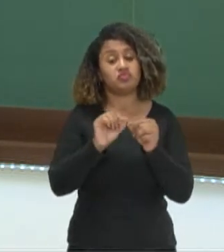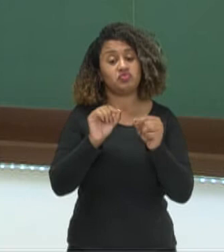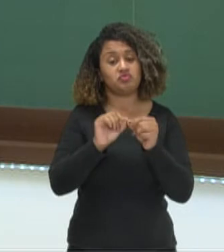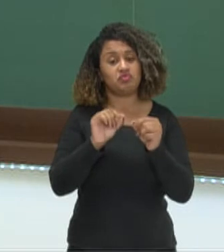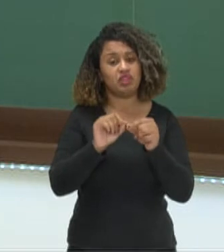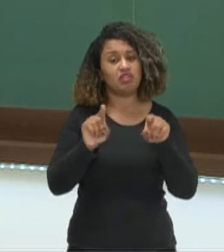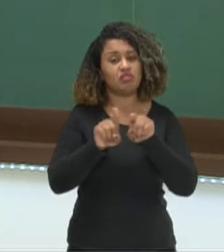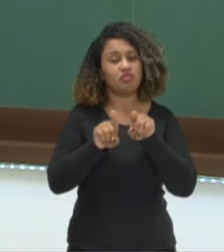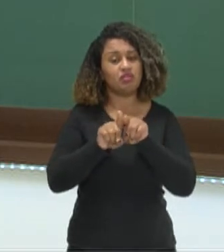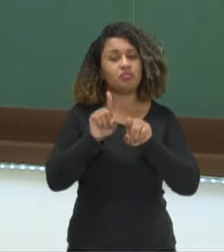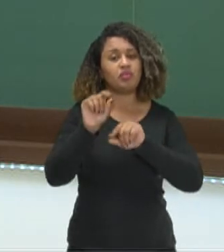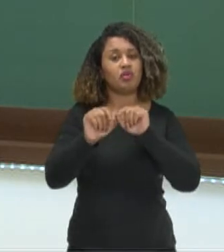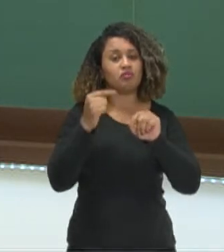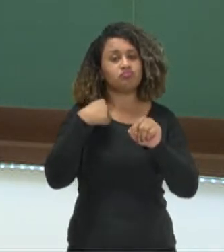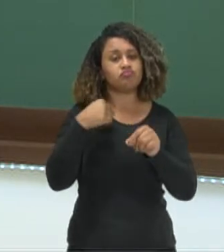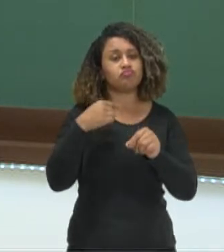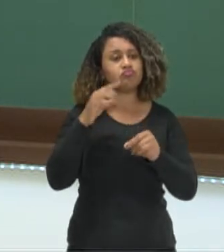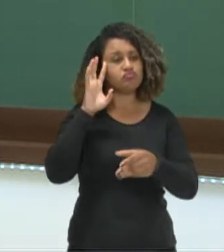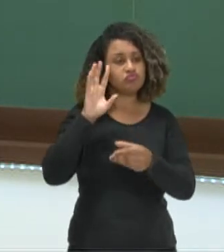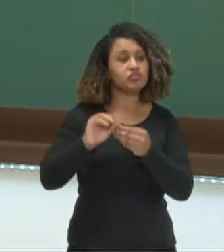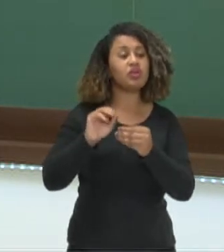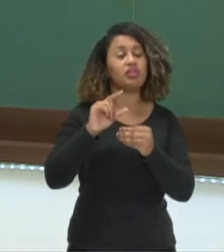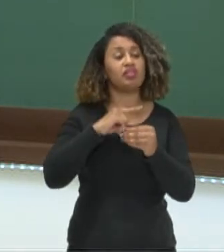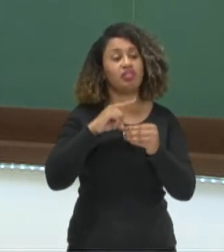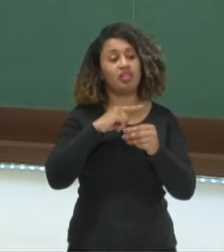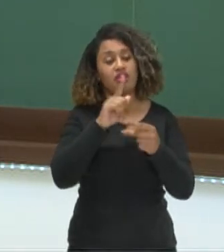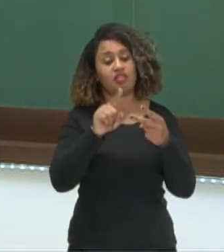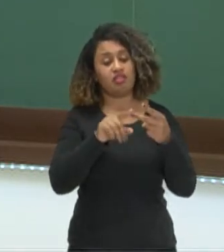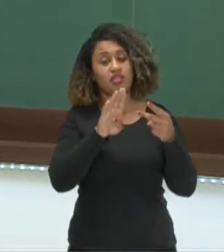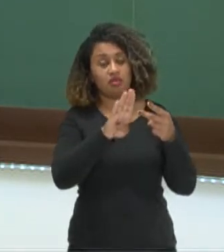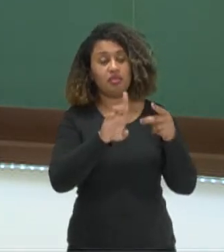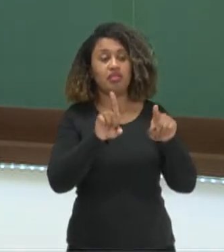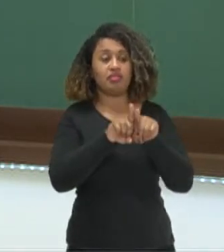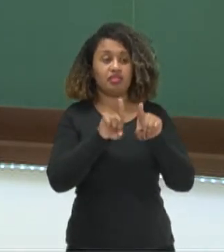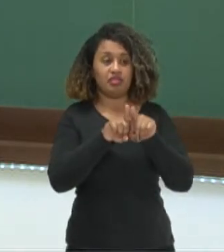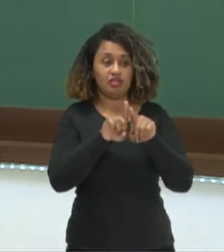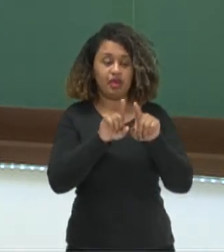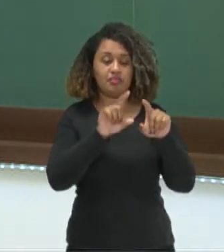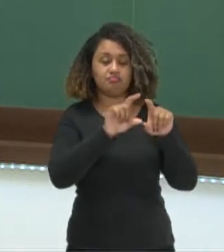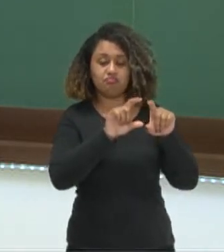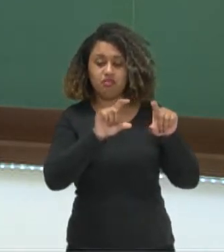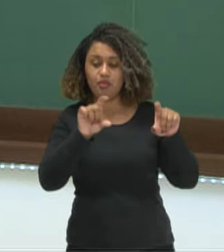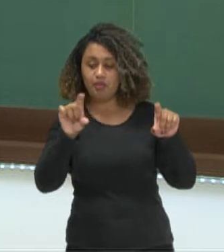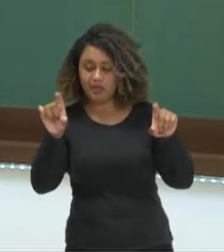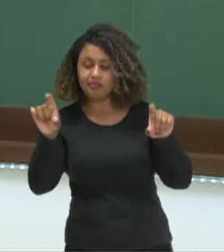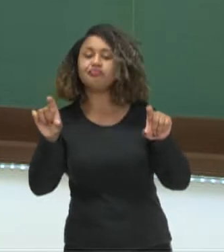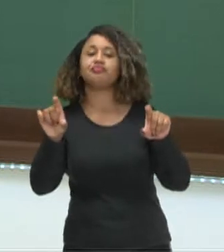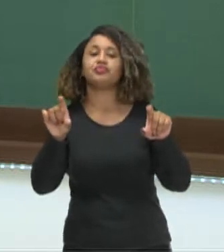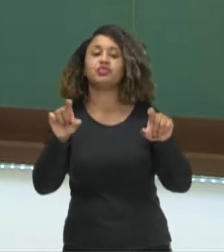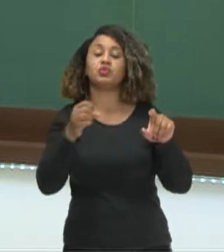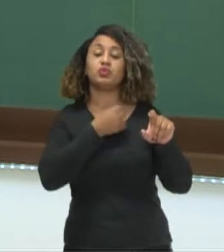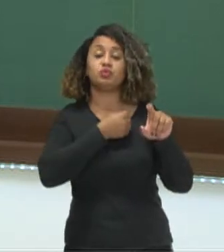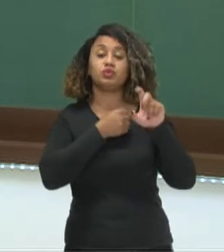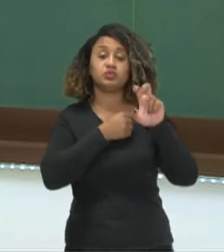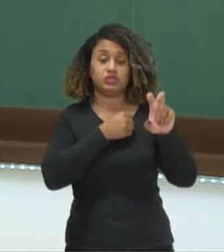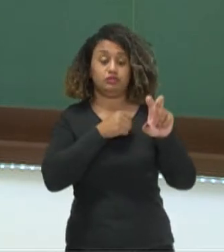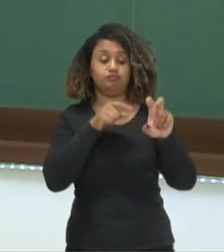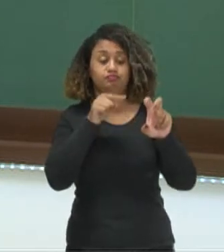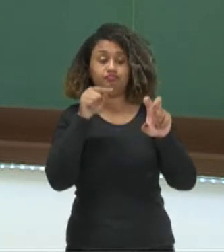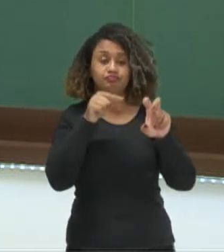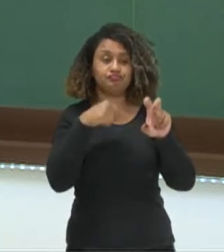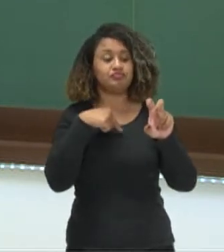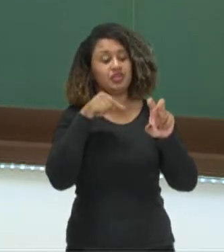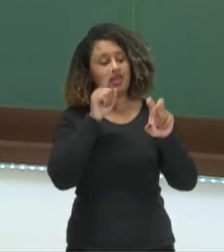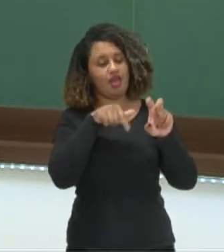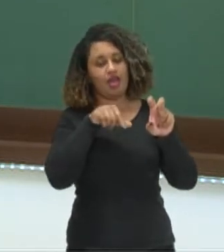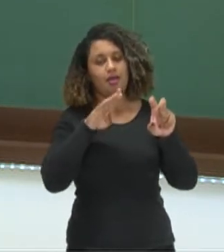mesma lógica, olha só, eu tenho um produto, ou melhor, vários produtos do número 5. É claro que o